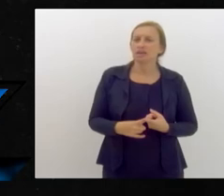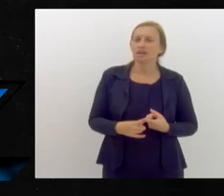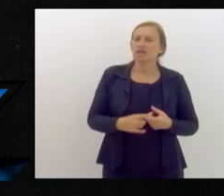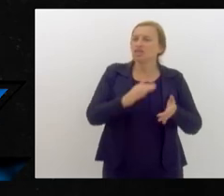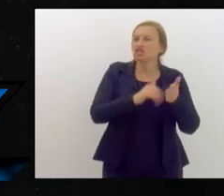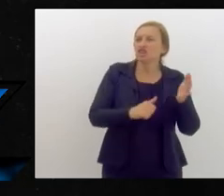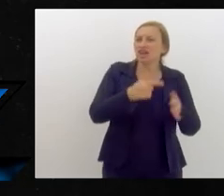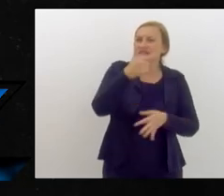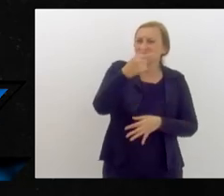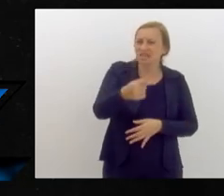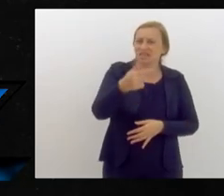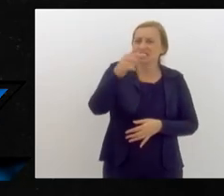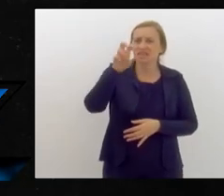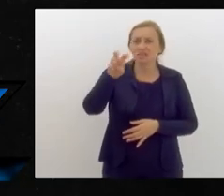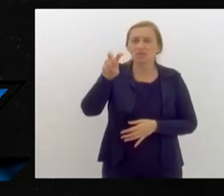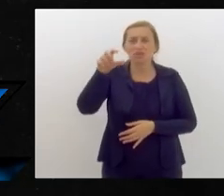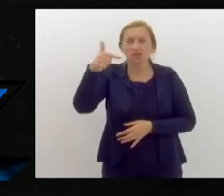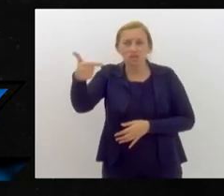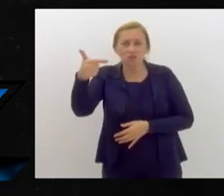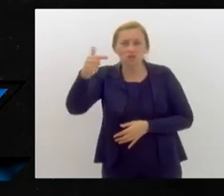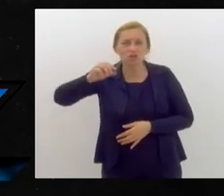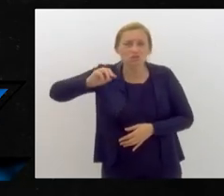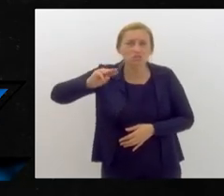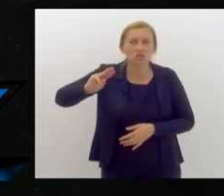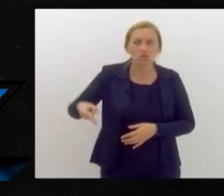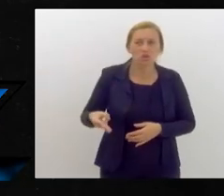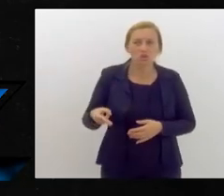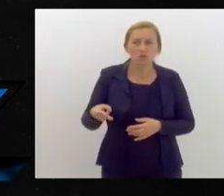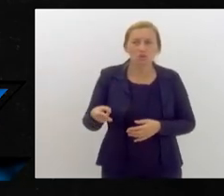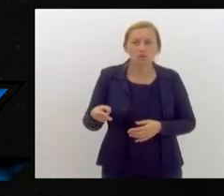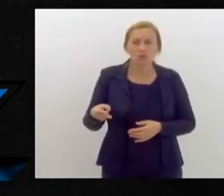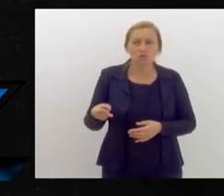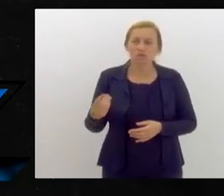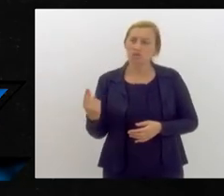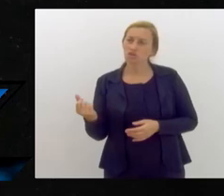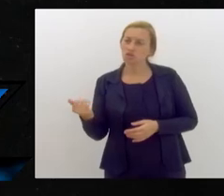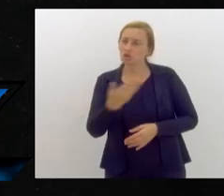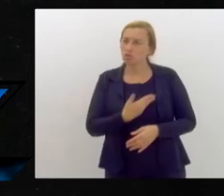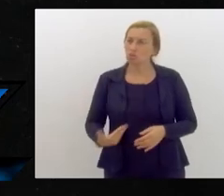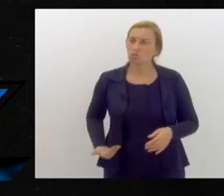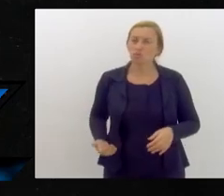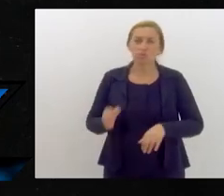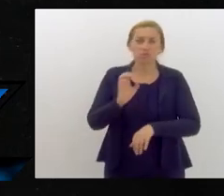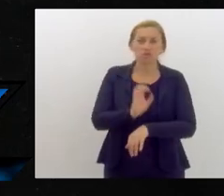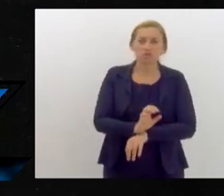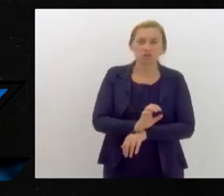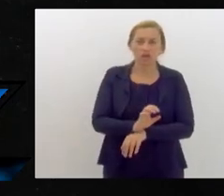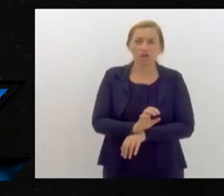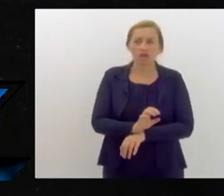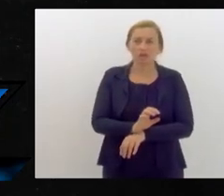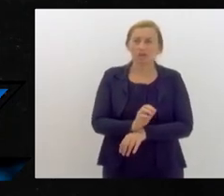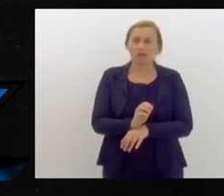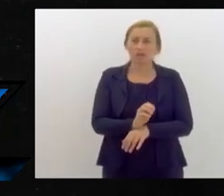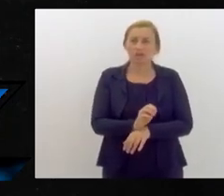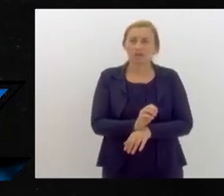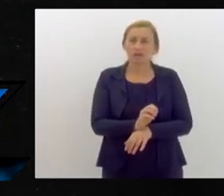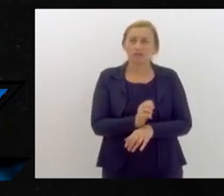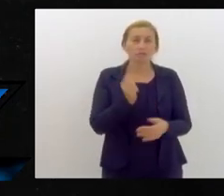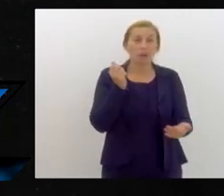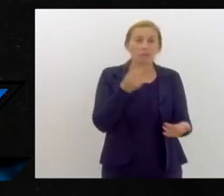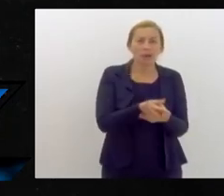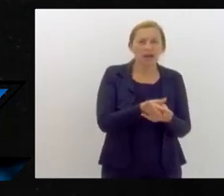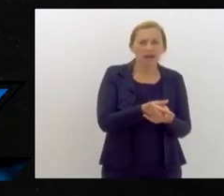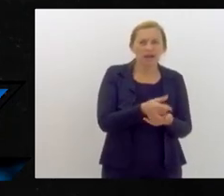752 milhões dos cofres públicos do Governo do Estado para ressarcir não é